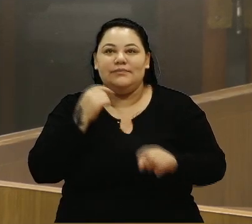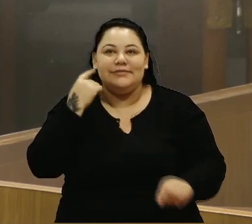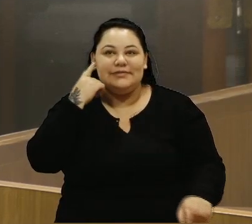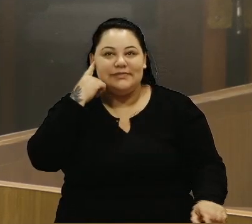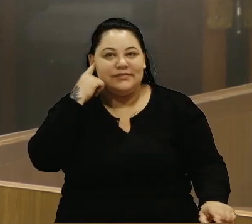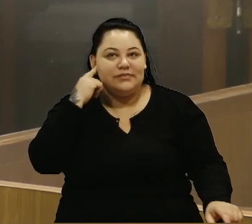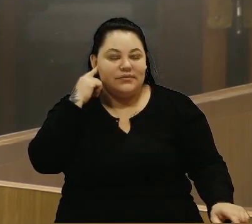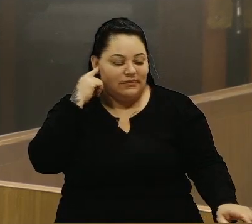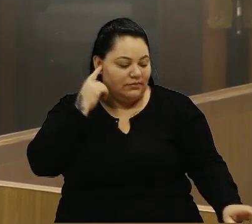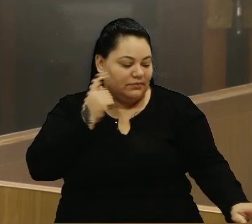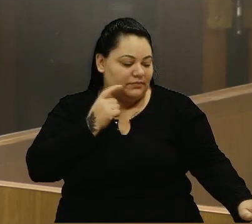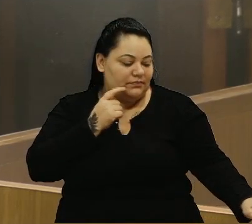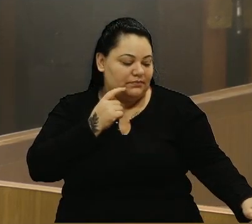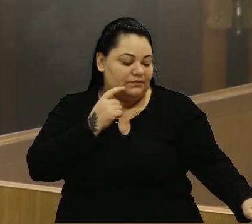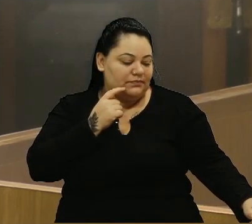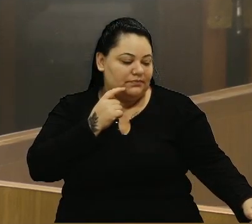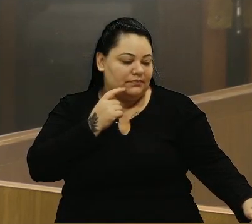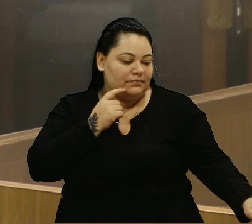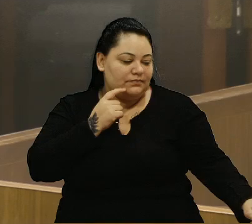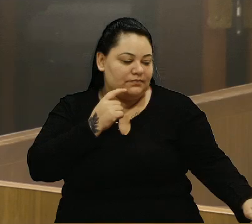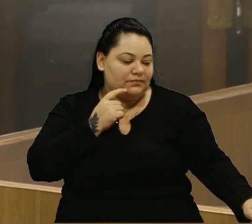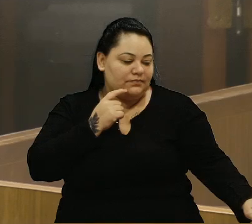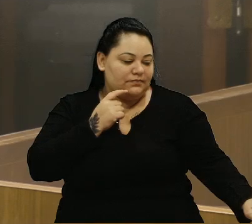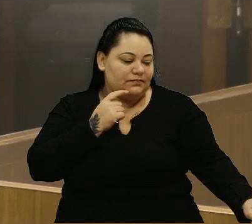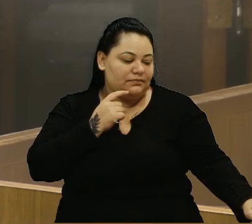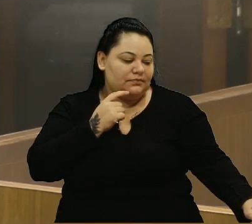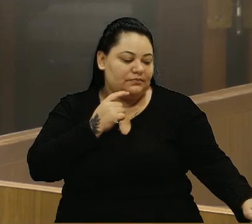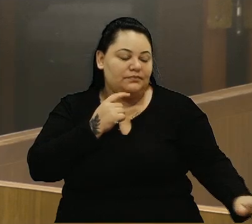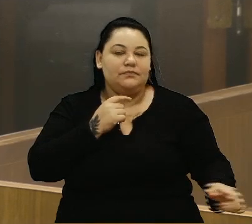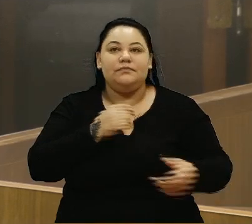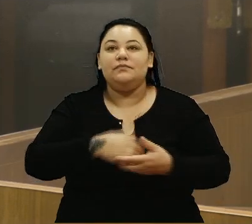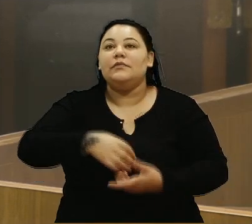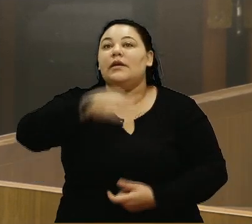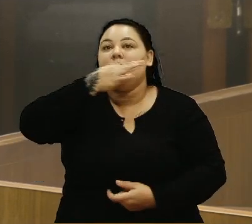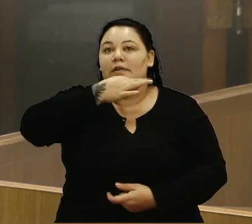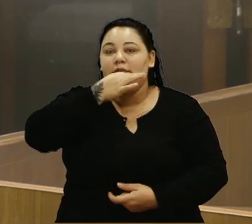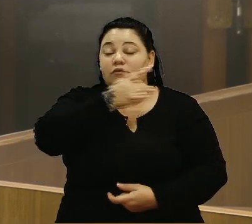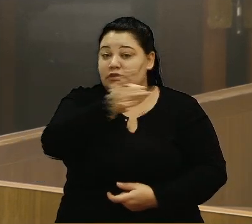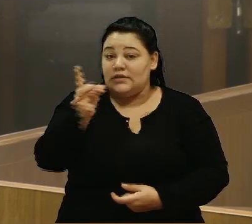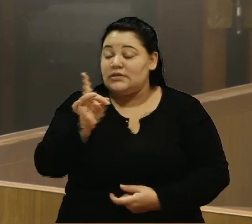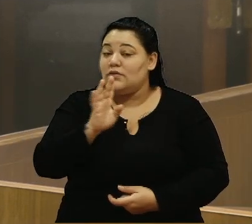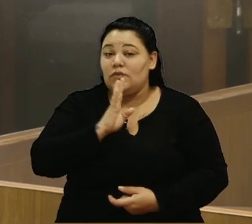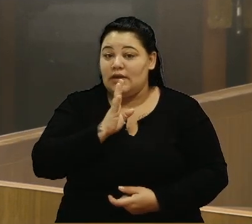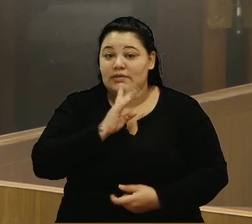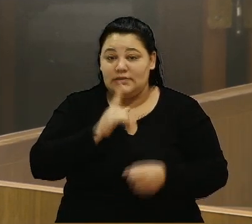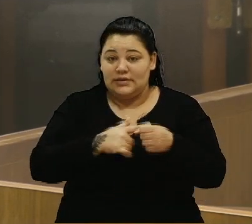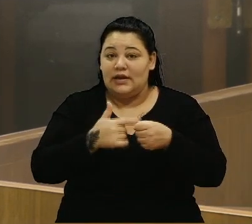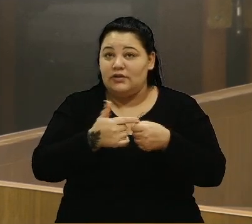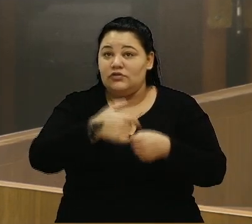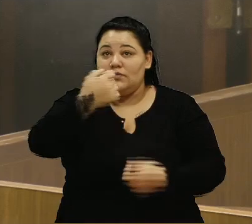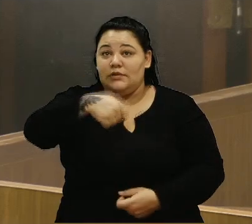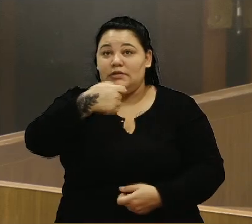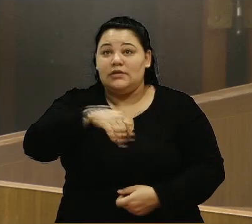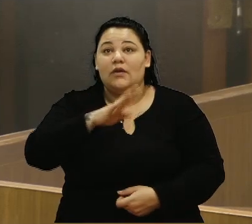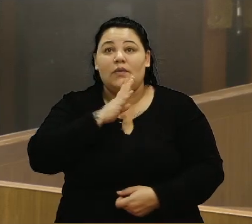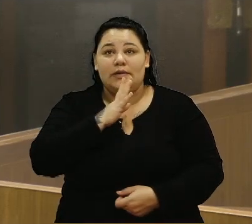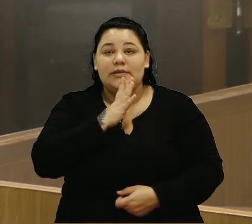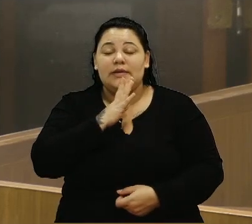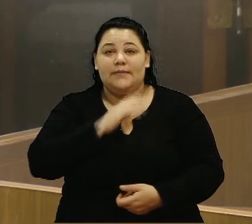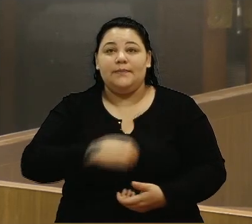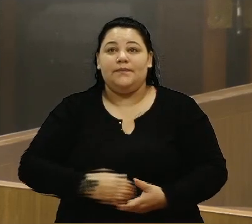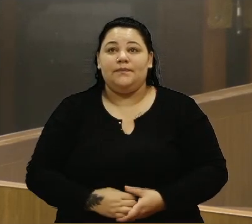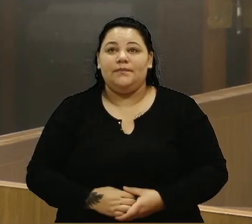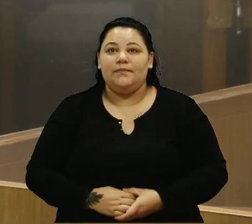ótimo. Caxias do Sul é grande, para quem não conhece a cidade, tem que conhecer um pouquinho.